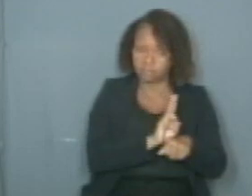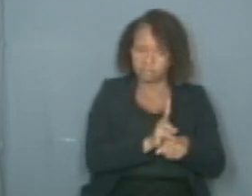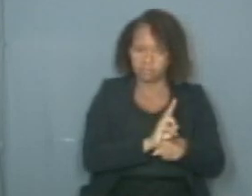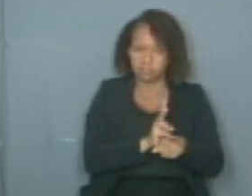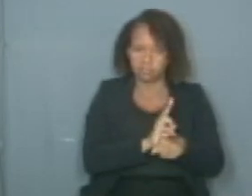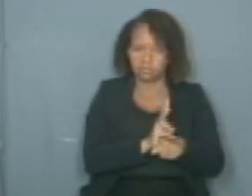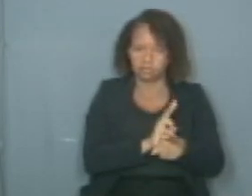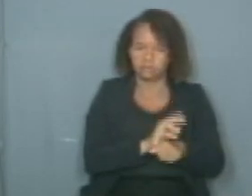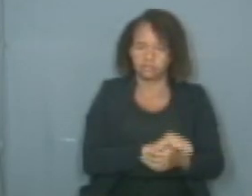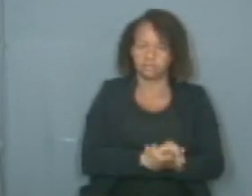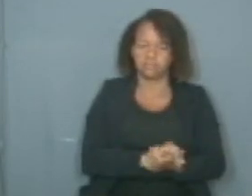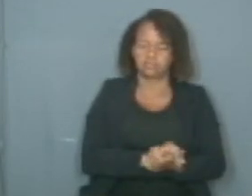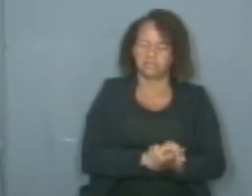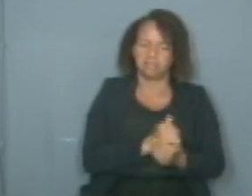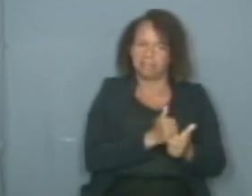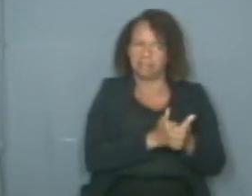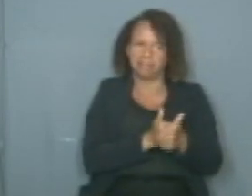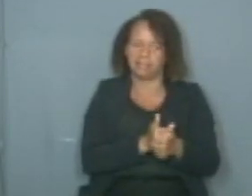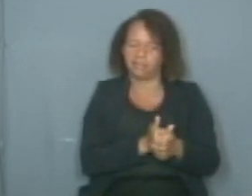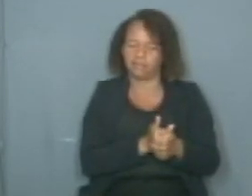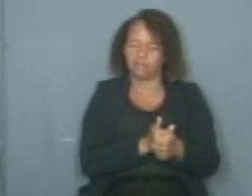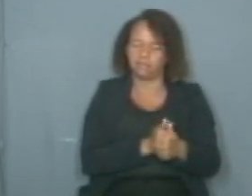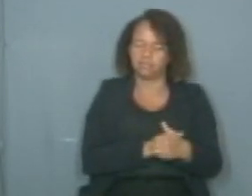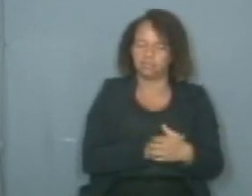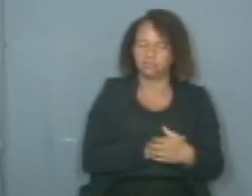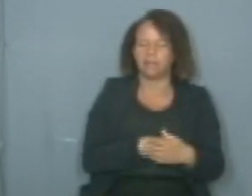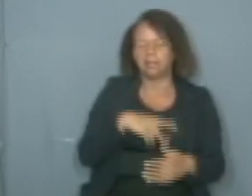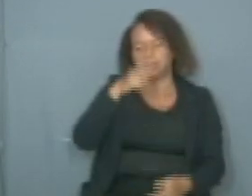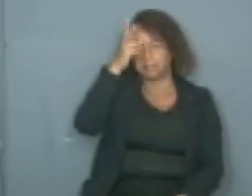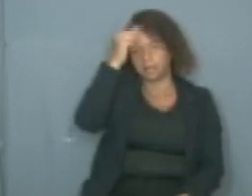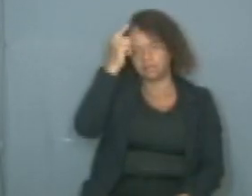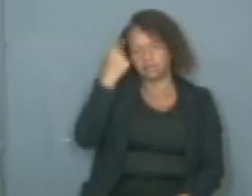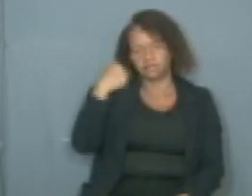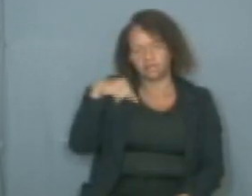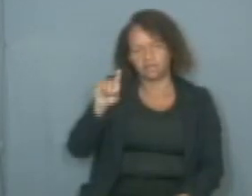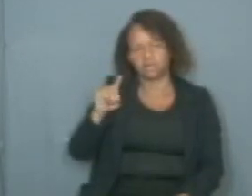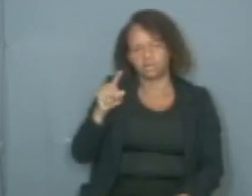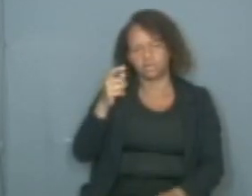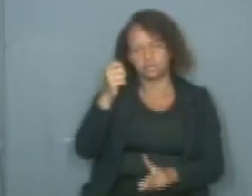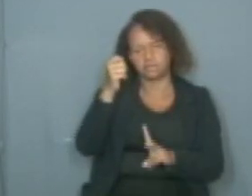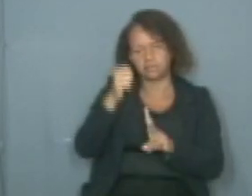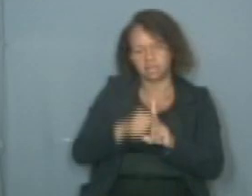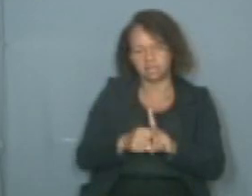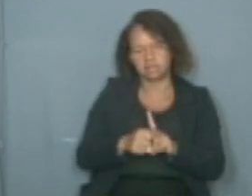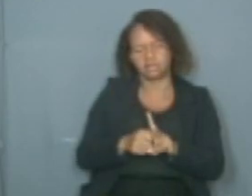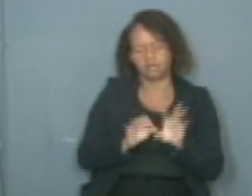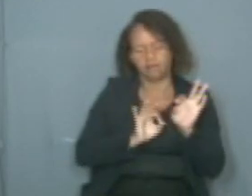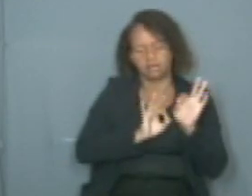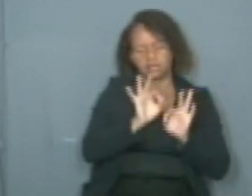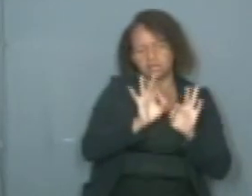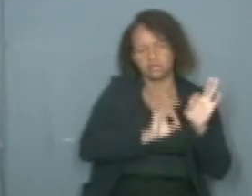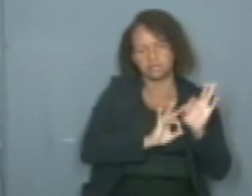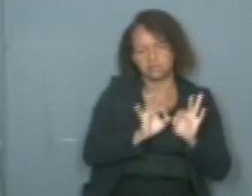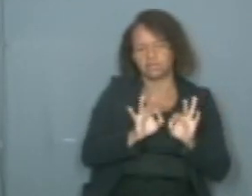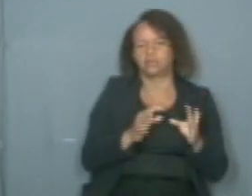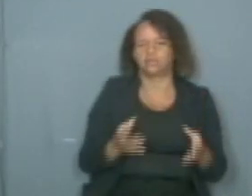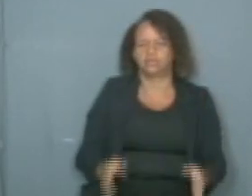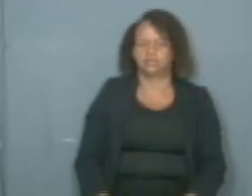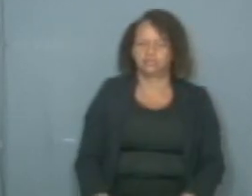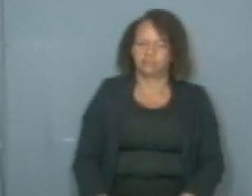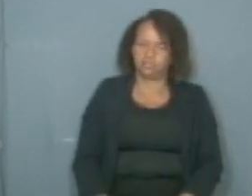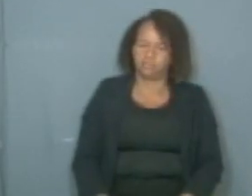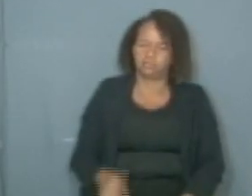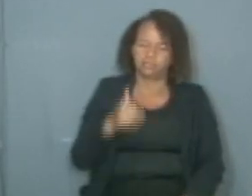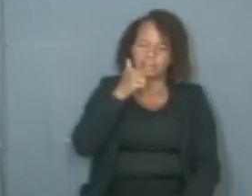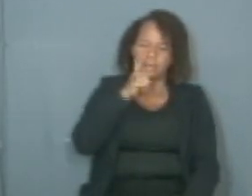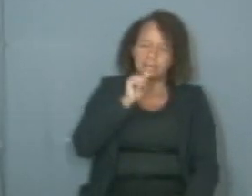fiscalização midiática, como eles falam, a prefeitura foi lá, depois de 2 meses, e ajeitou. Agora, pelo menos, as